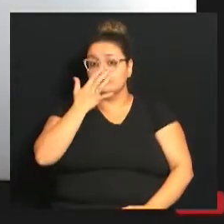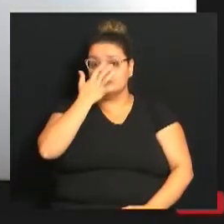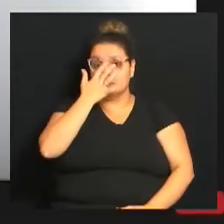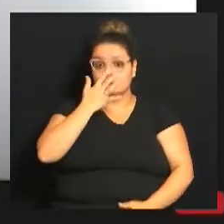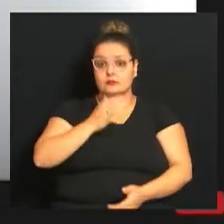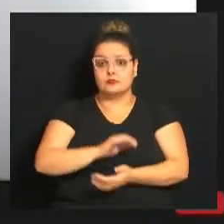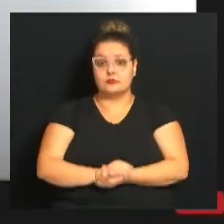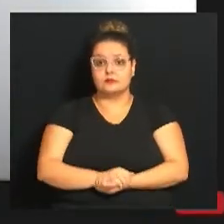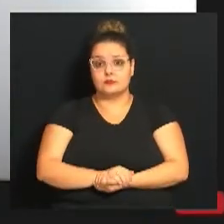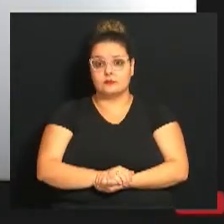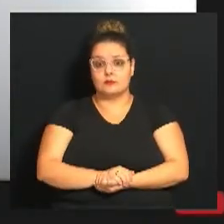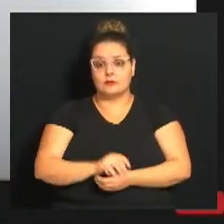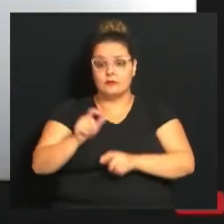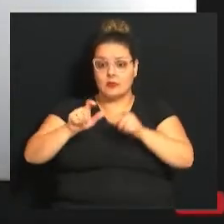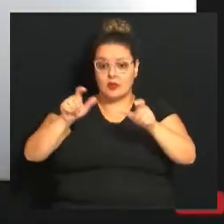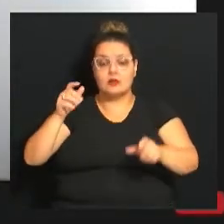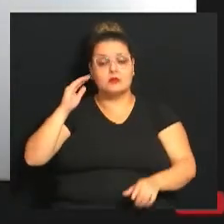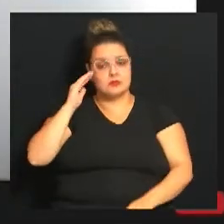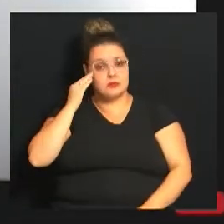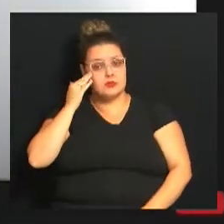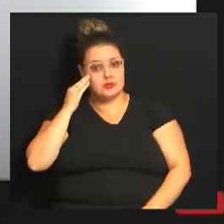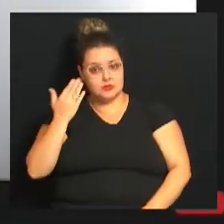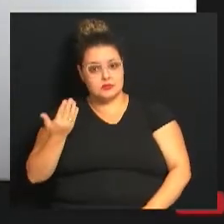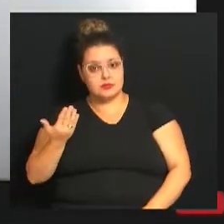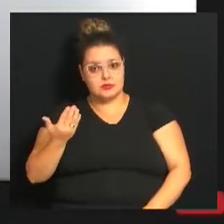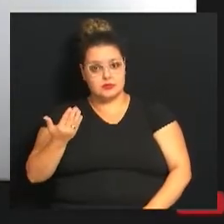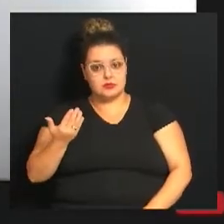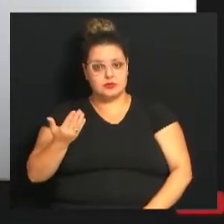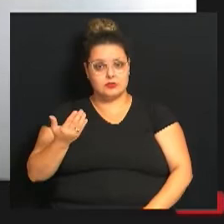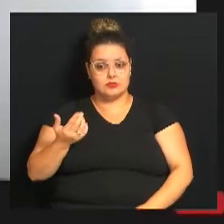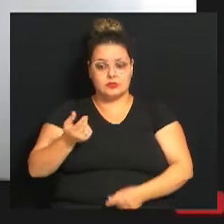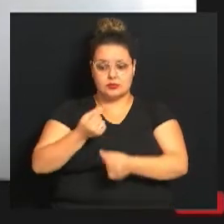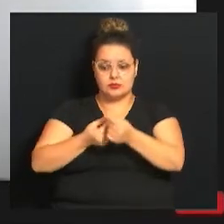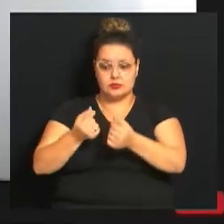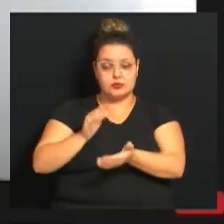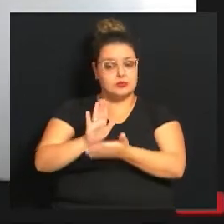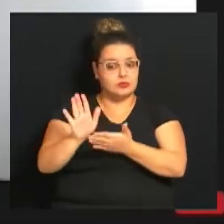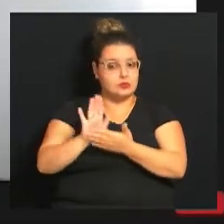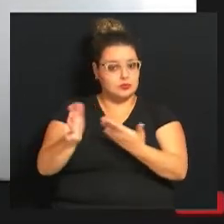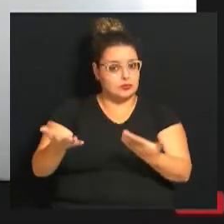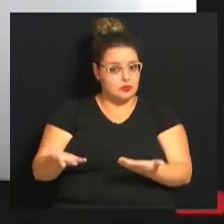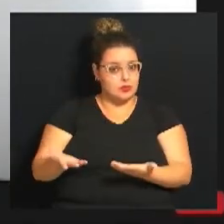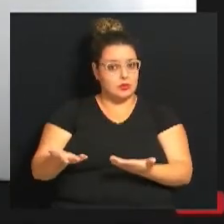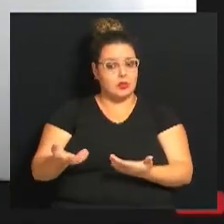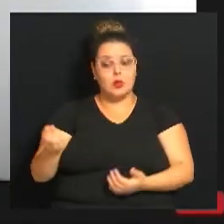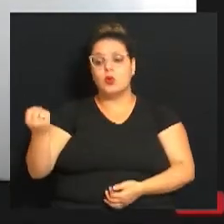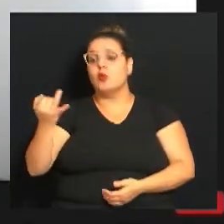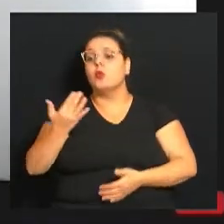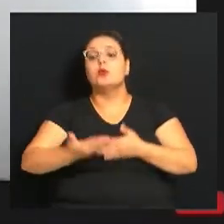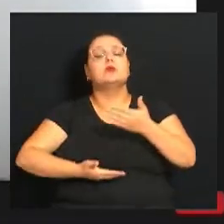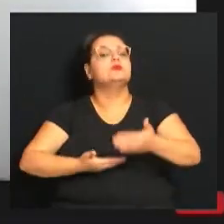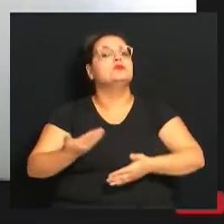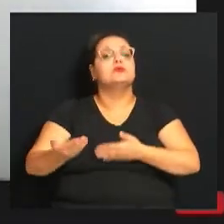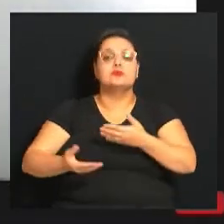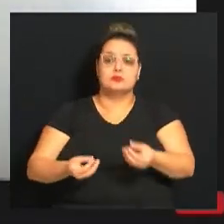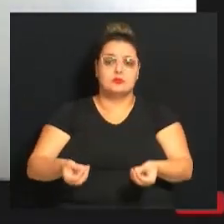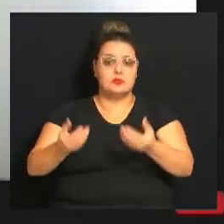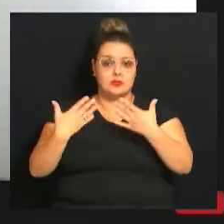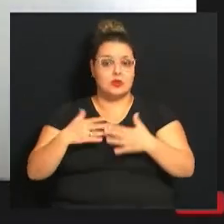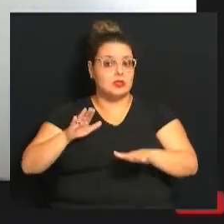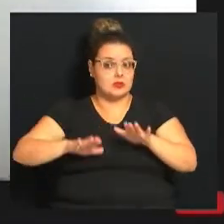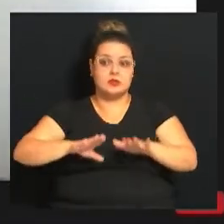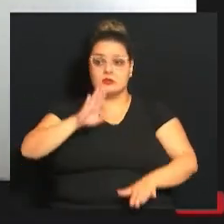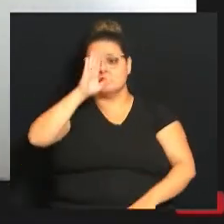As pessoas entenderam o tamanho do custo-benefício, quanto serviço esses aplicativos me dão, alguns até de graça, né, como eu